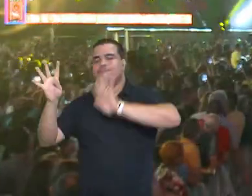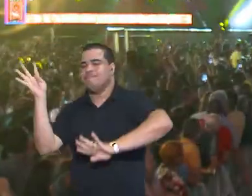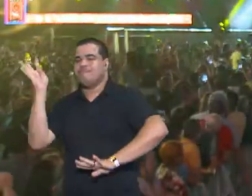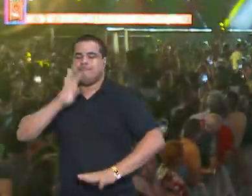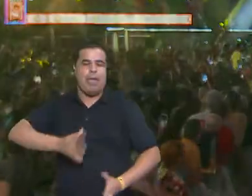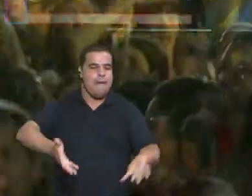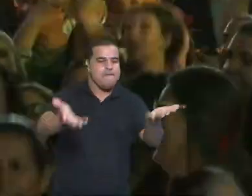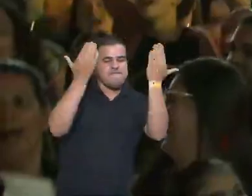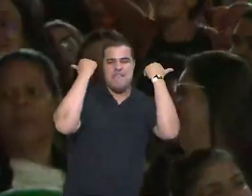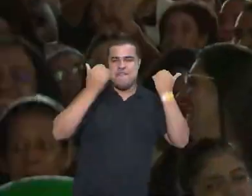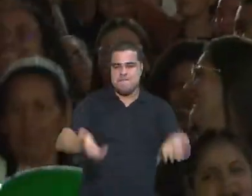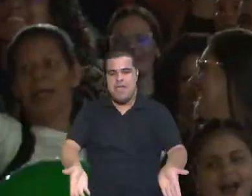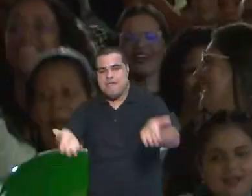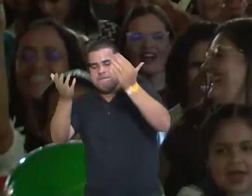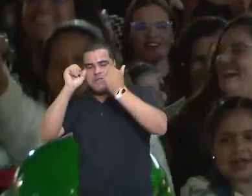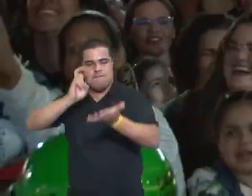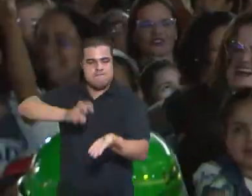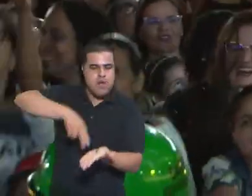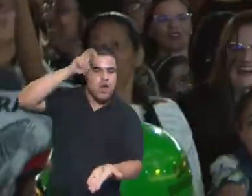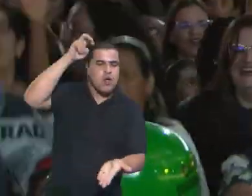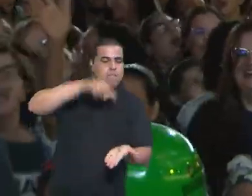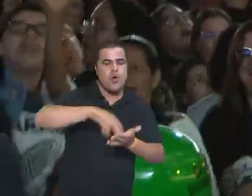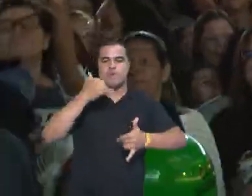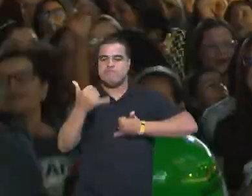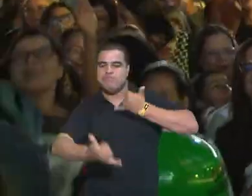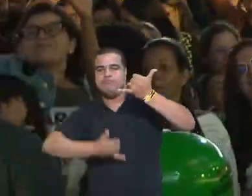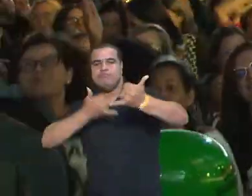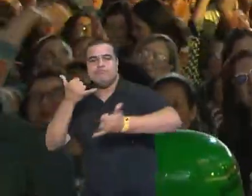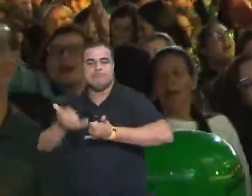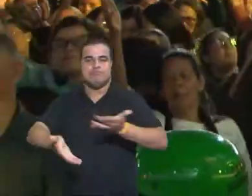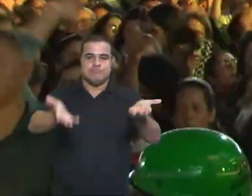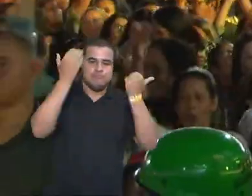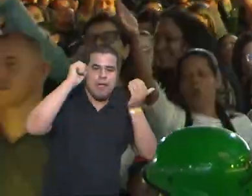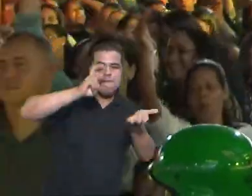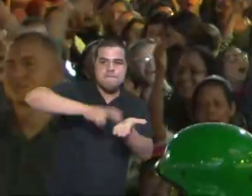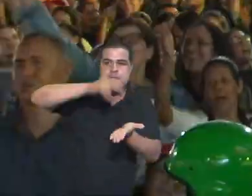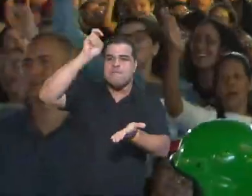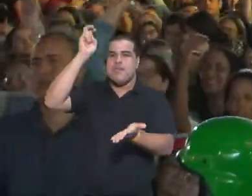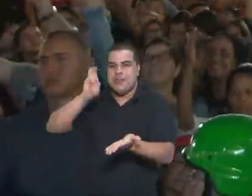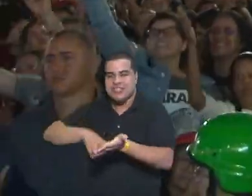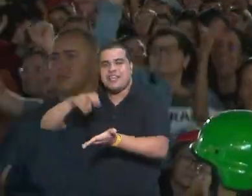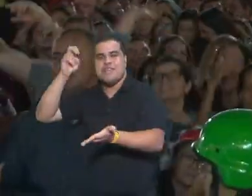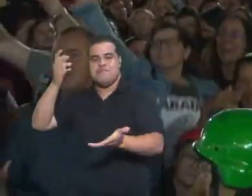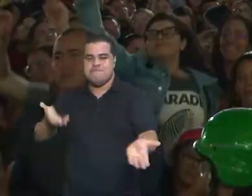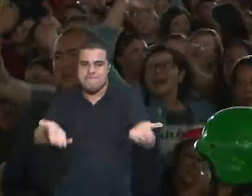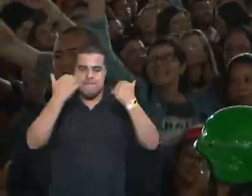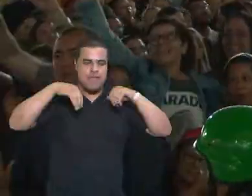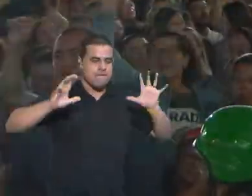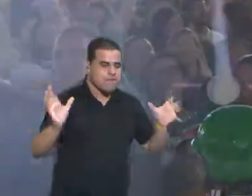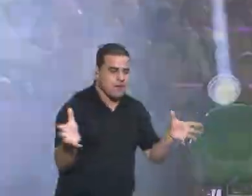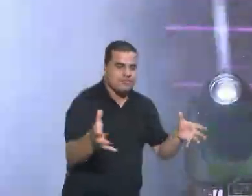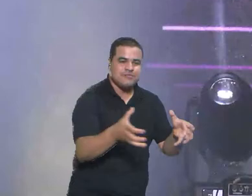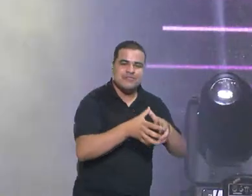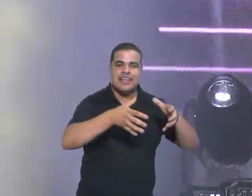pula pula pula pula pula pula